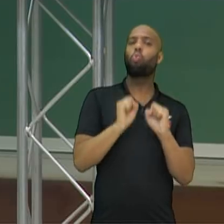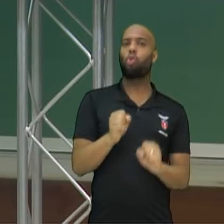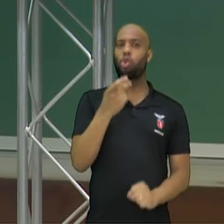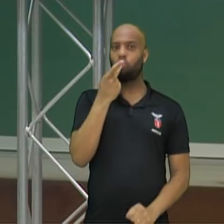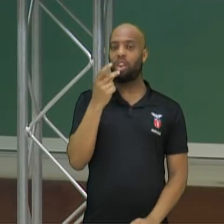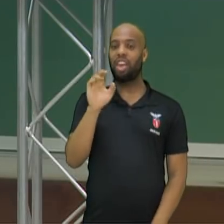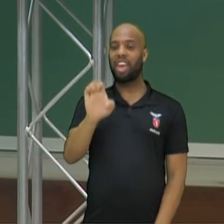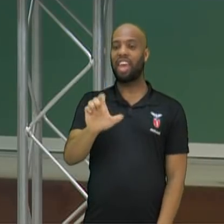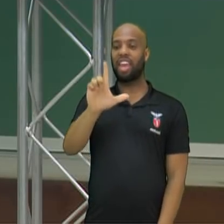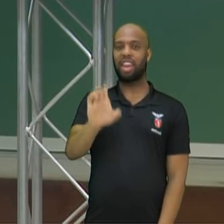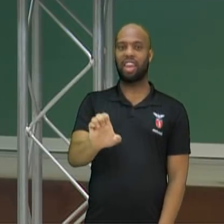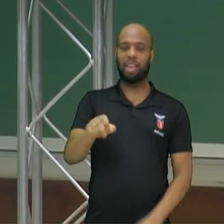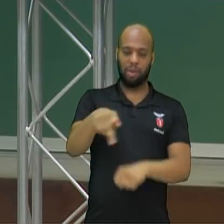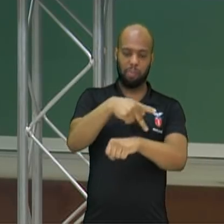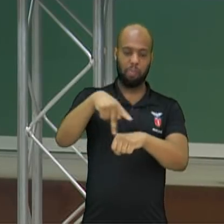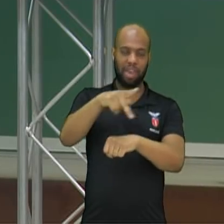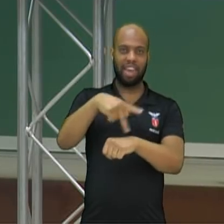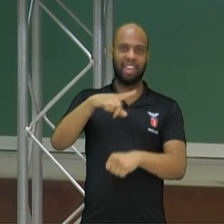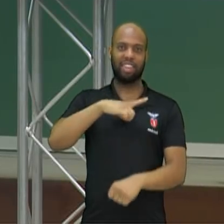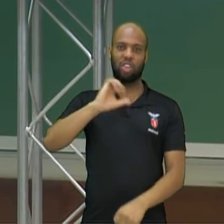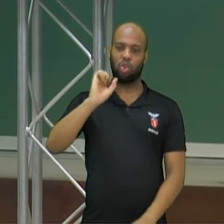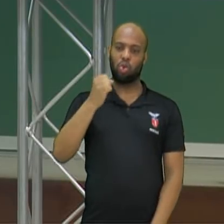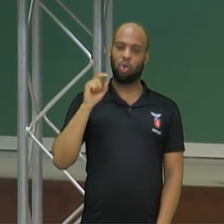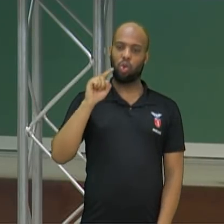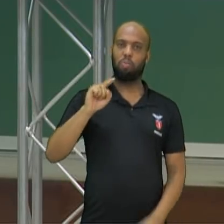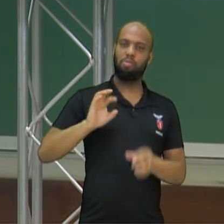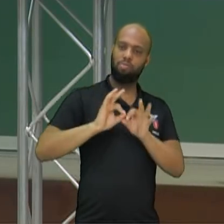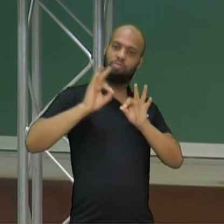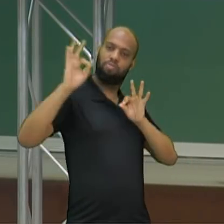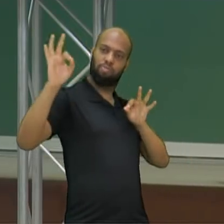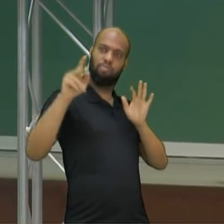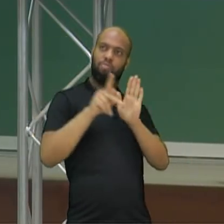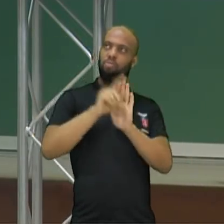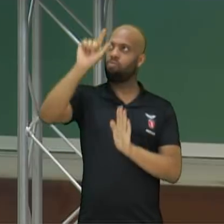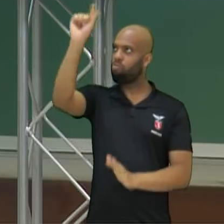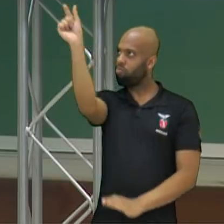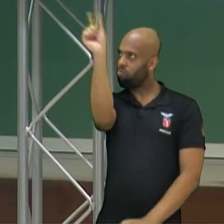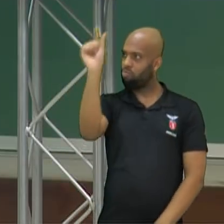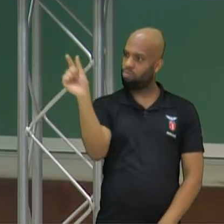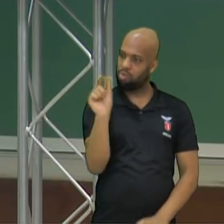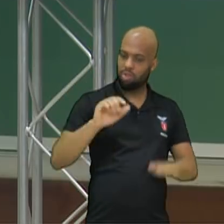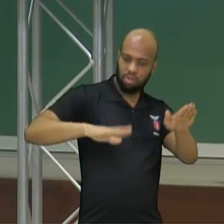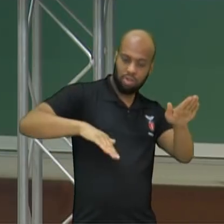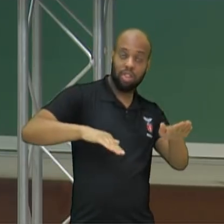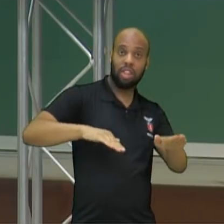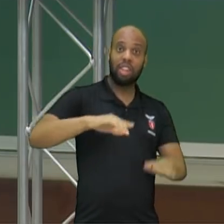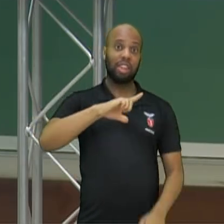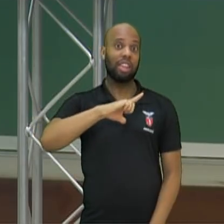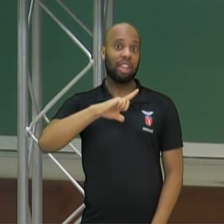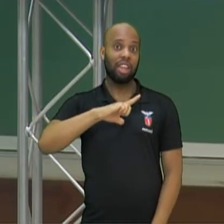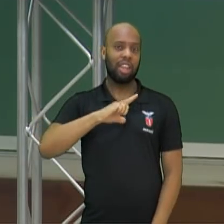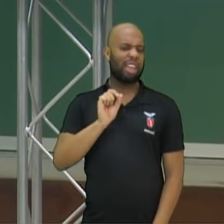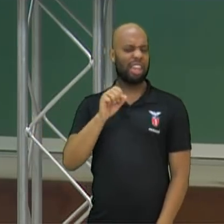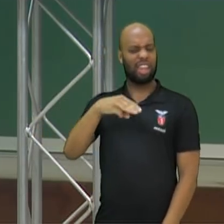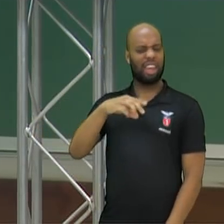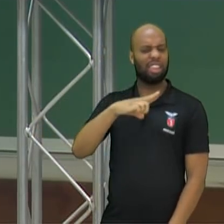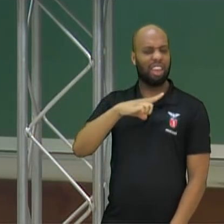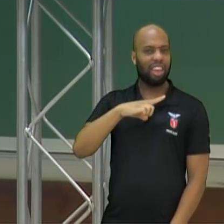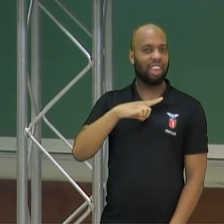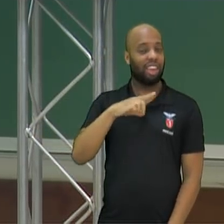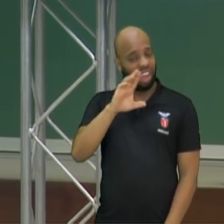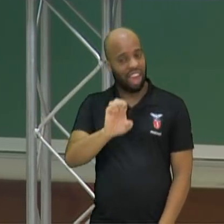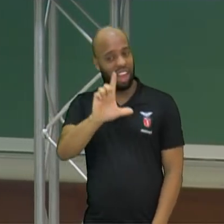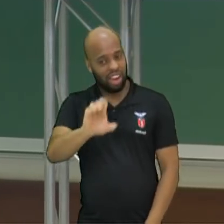o ele ali. Então, o país tem 8.000 quilômetros de costa e possui. Quem possui? Ele, né?